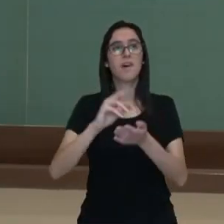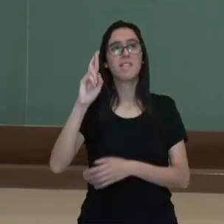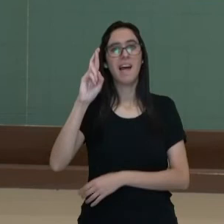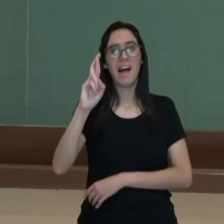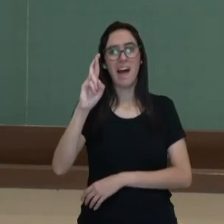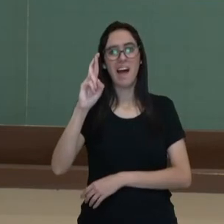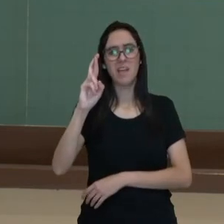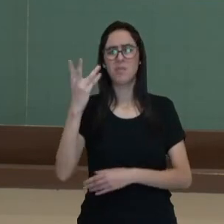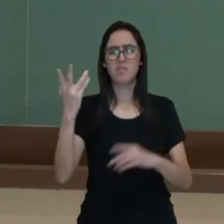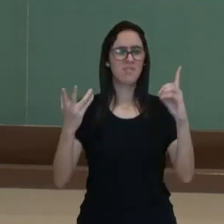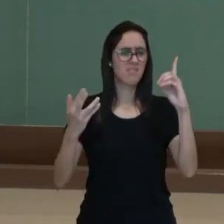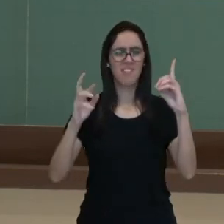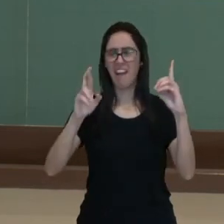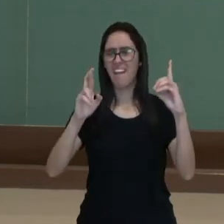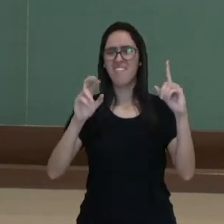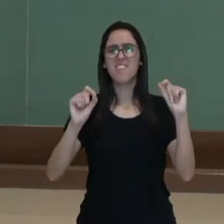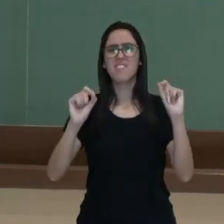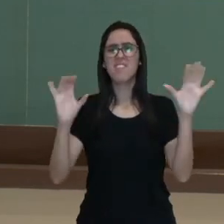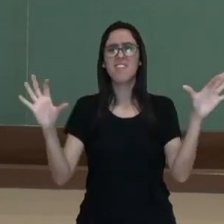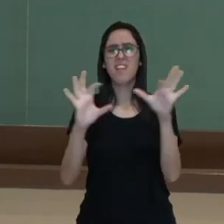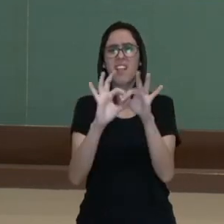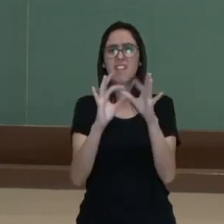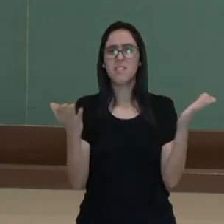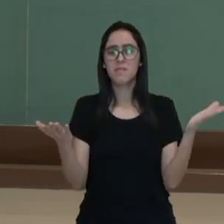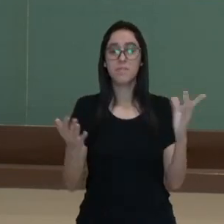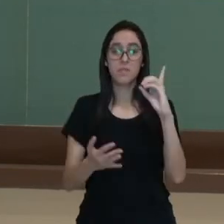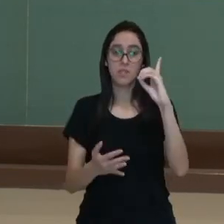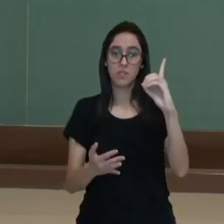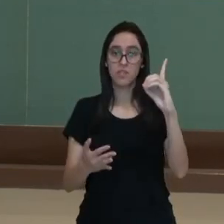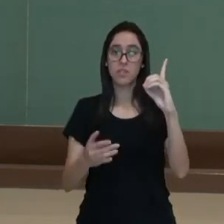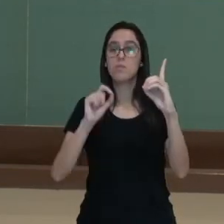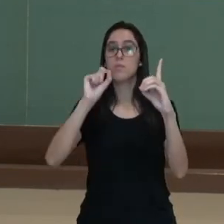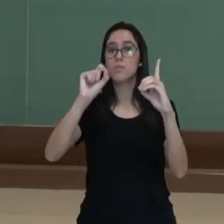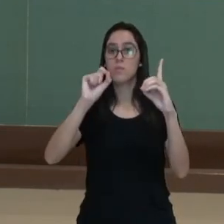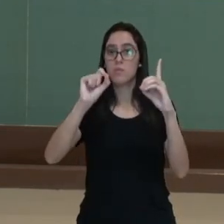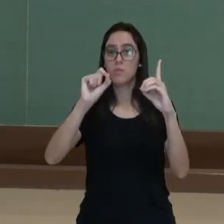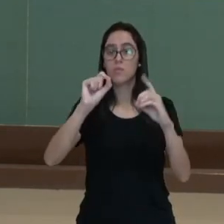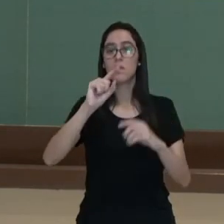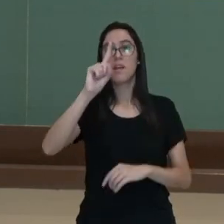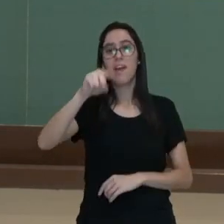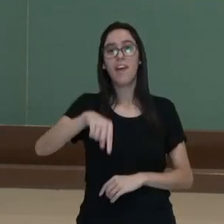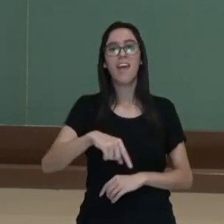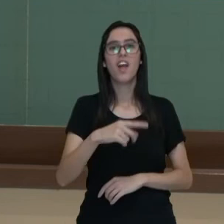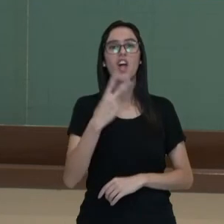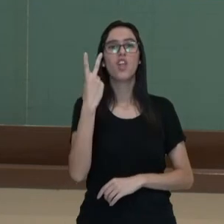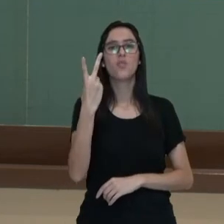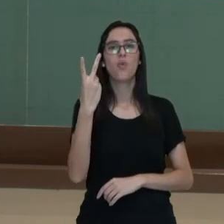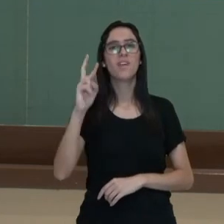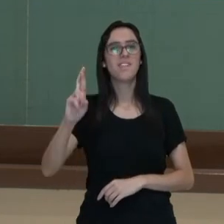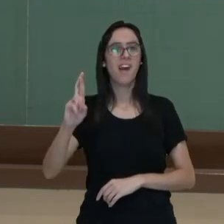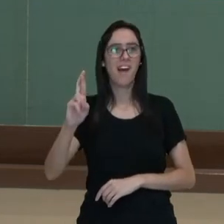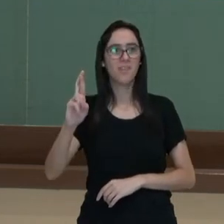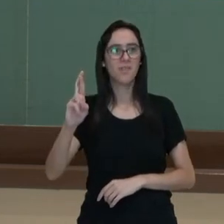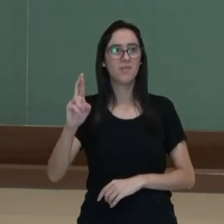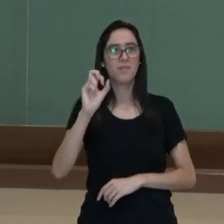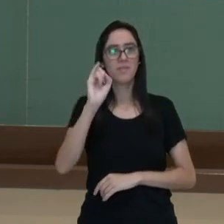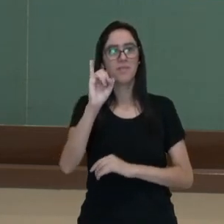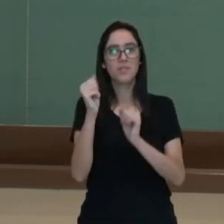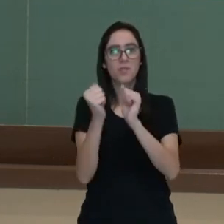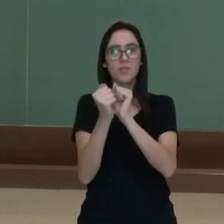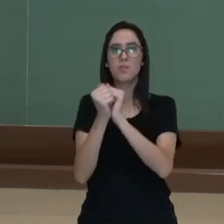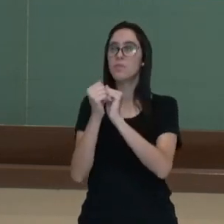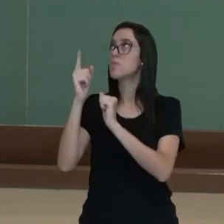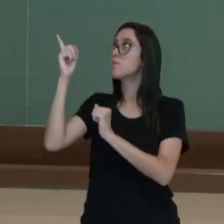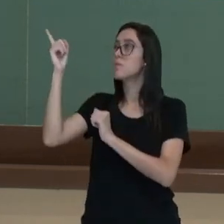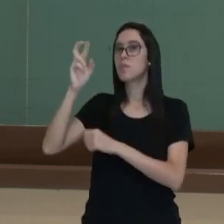ver o diâmetro com o raio, gente? O diâmetro nada mais é do que 2 raios. Quando eu tenho 2 raios junto, ó, o raio aqui, ó.